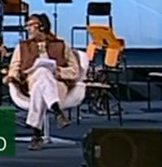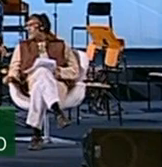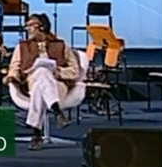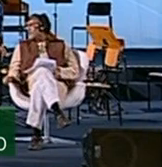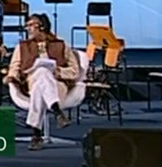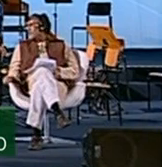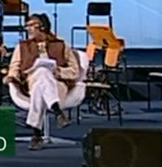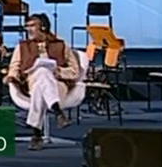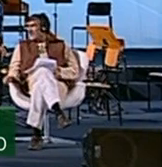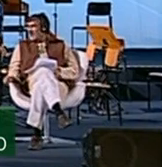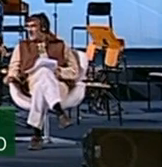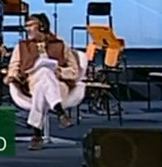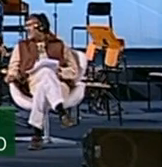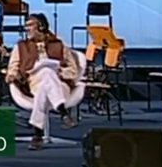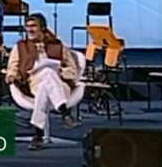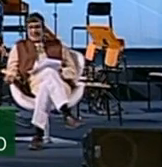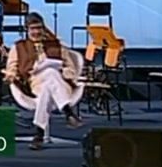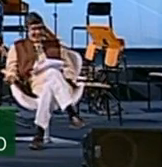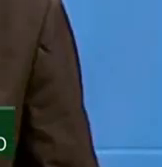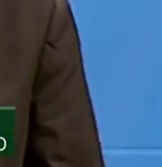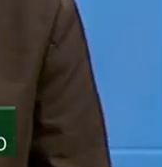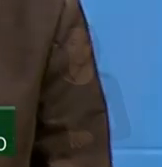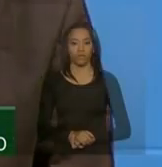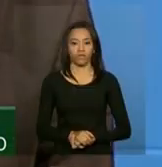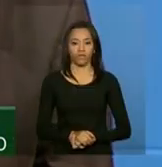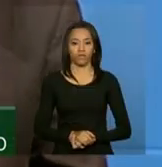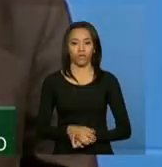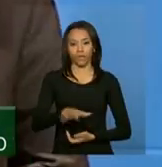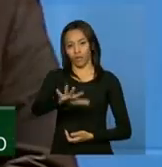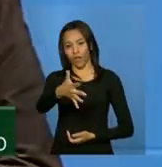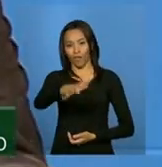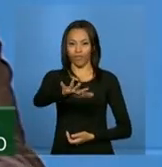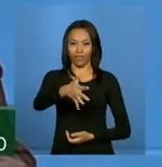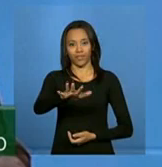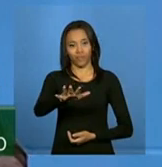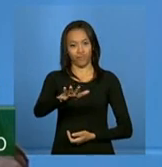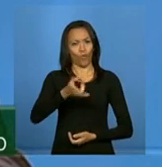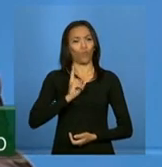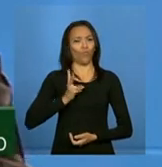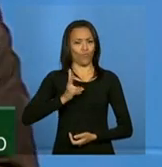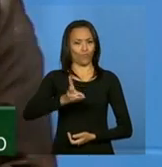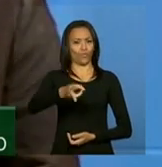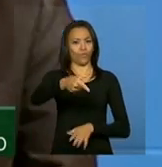Well, maybe I should continue. Talvez não, devo continuar antes do vídeo,